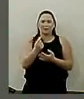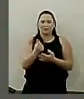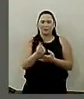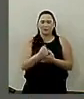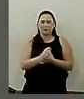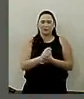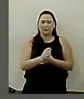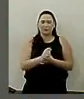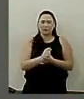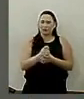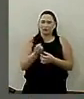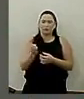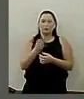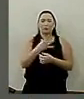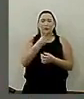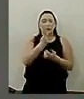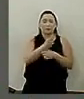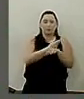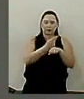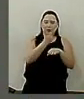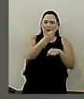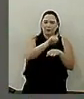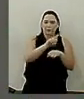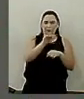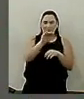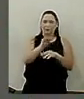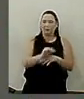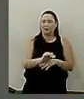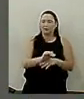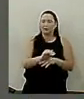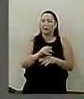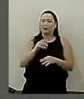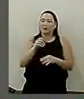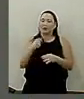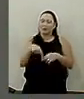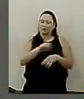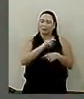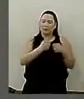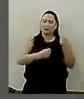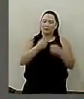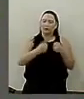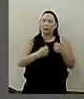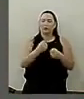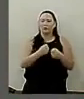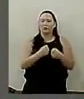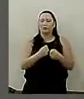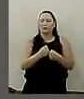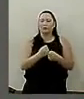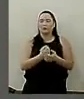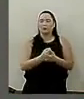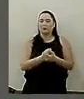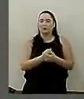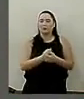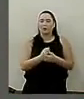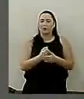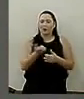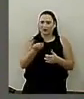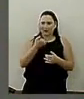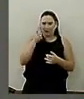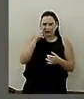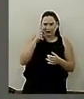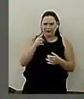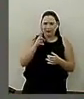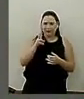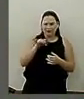vamos embora procurar uma mais barata. E aí entramos no carro e eu pensei comigo mesmo, quer ver